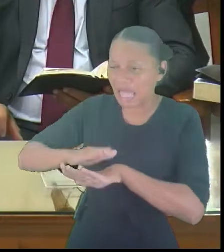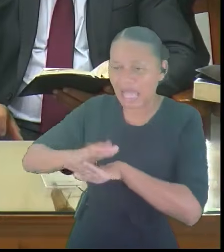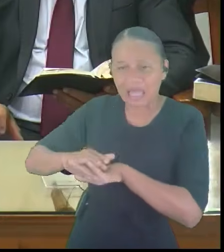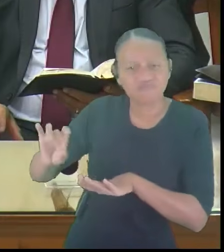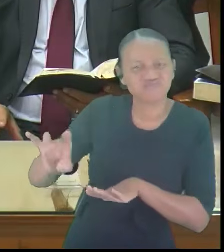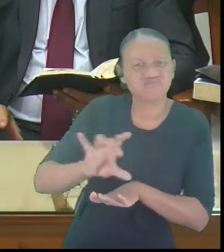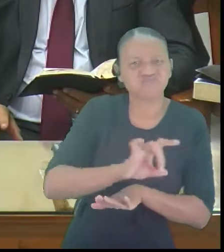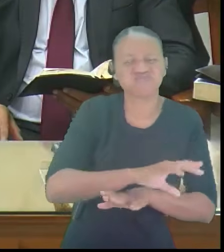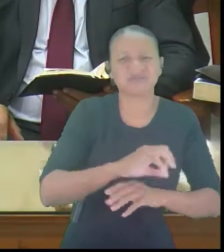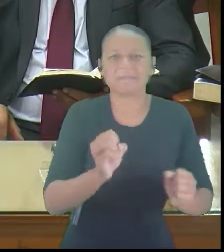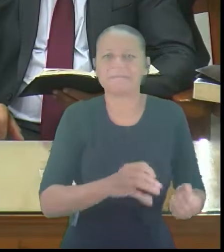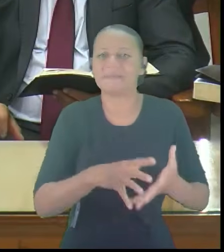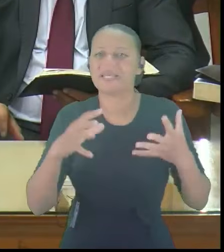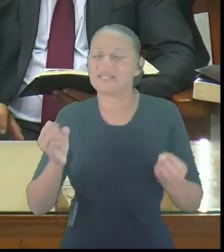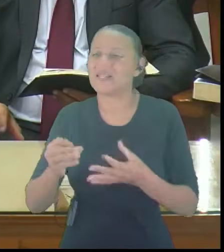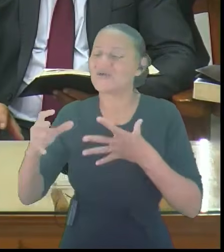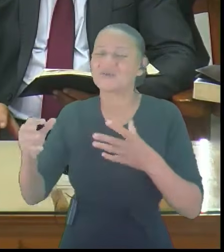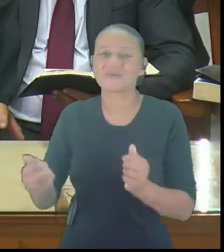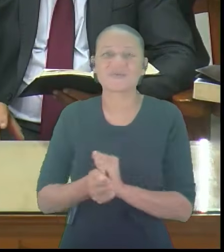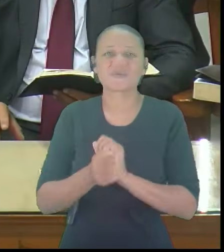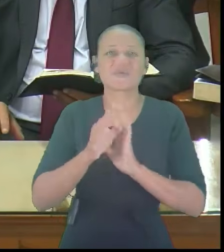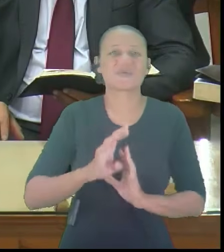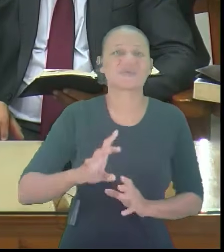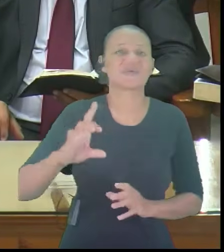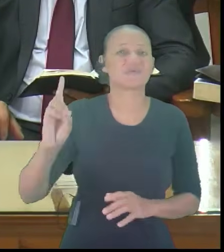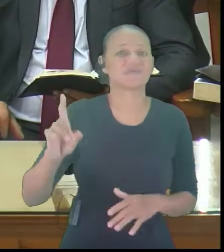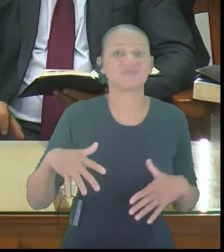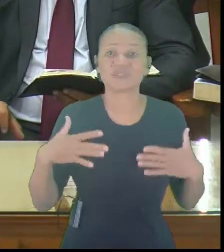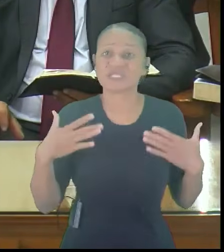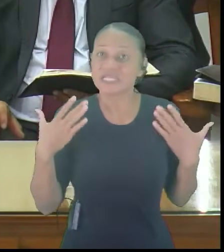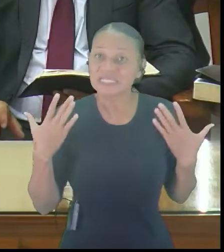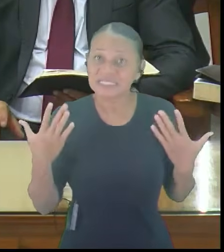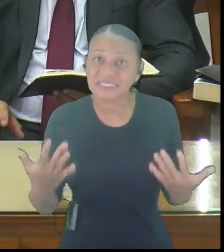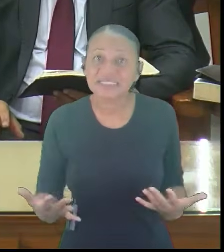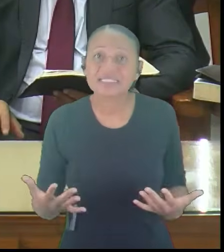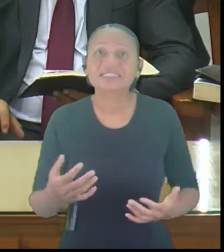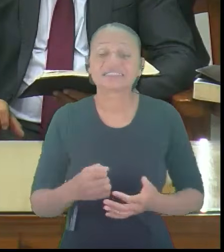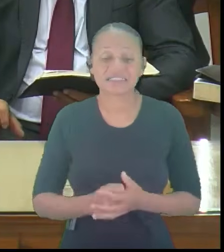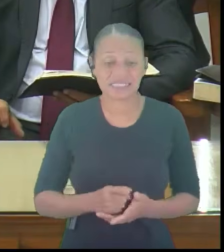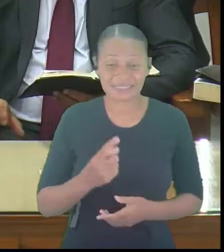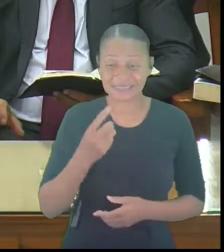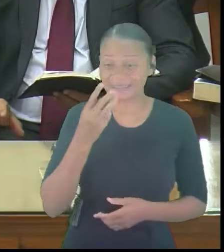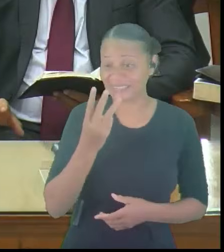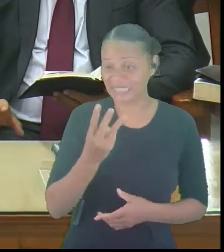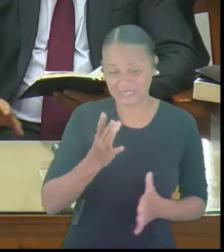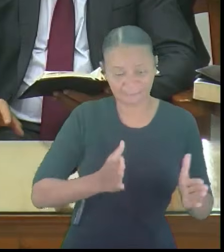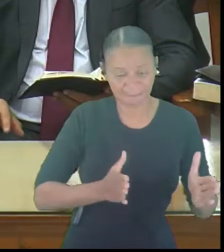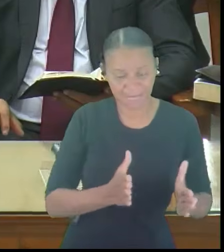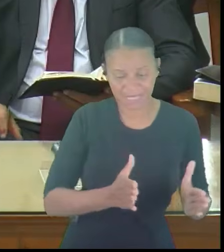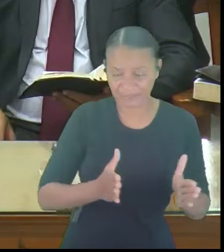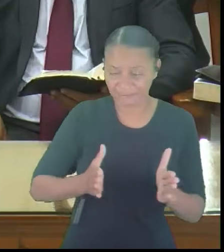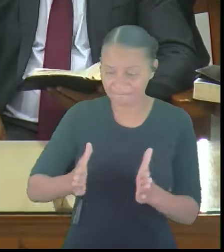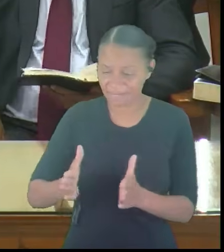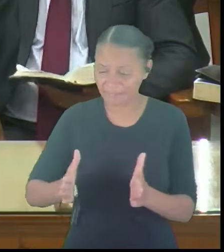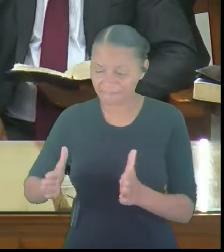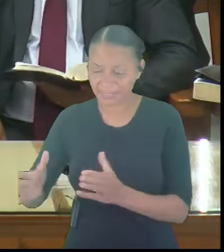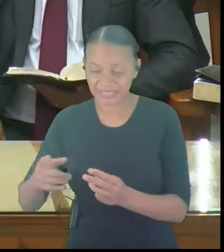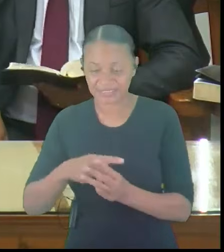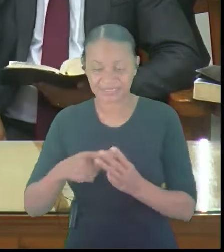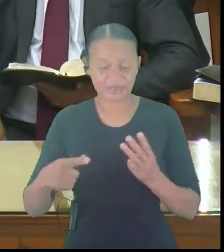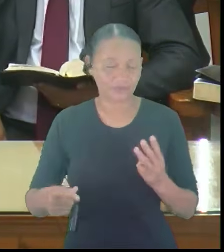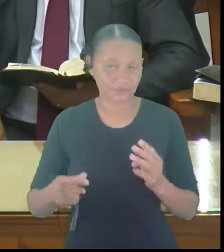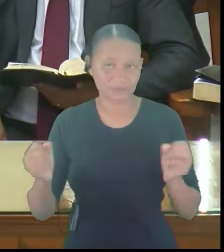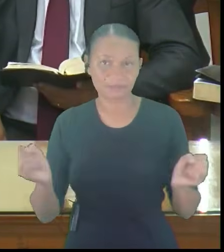apóstolos. Glória a Deus. Então foram 3 períodos de milagres bíblicos. Tempo de